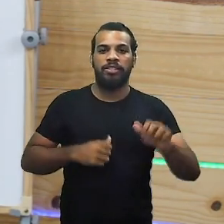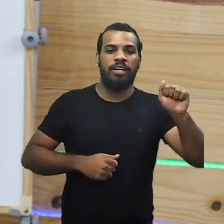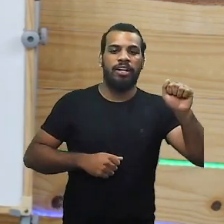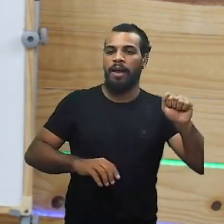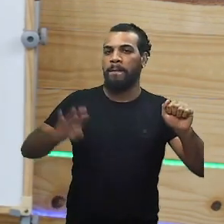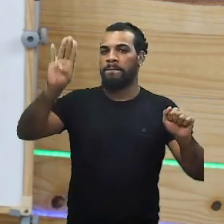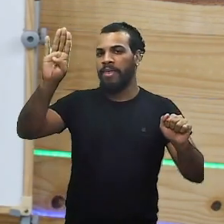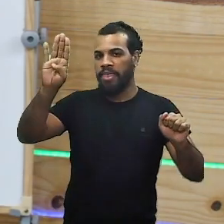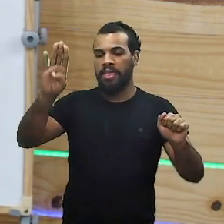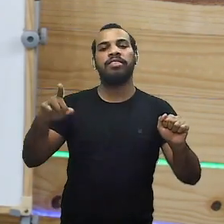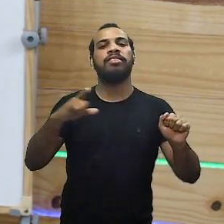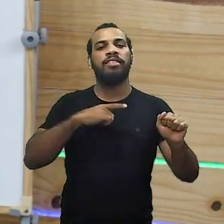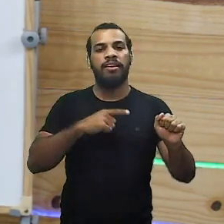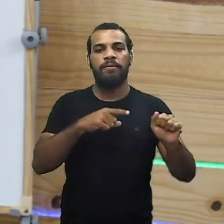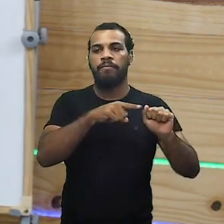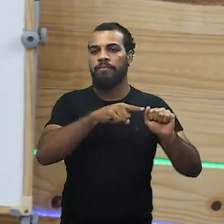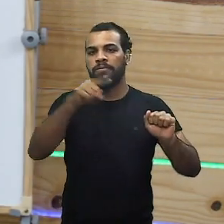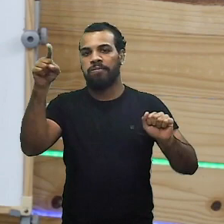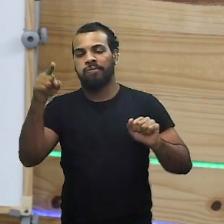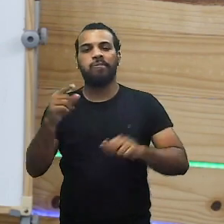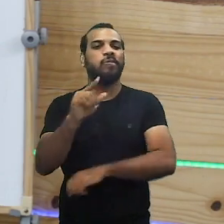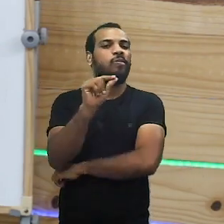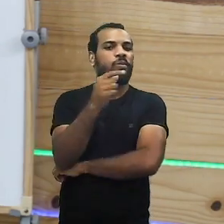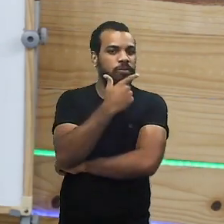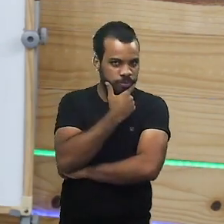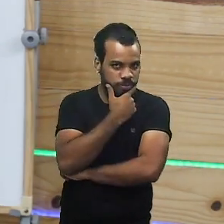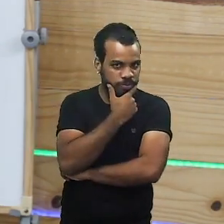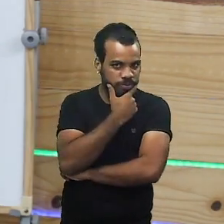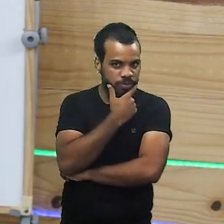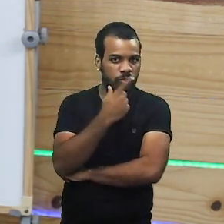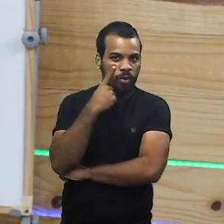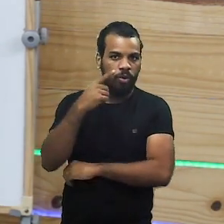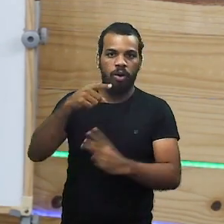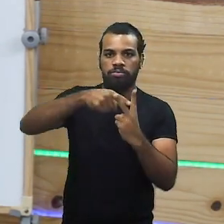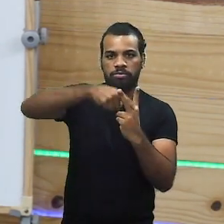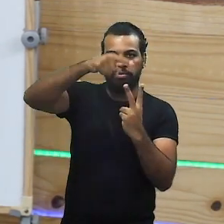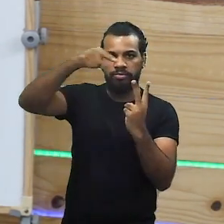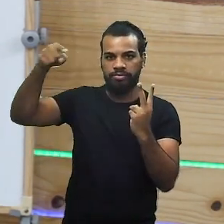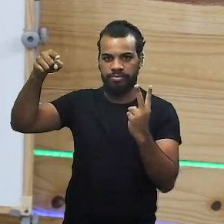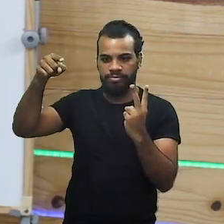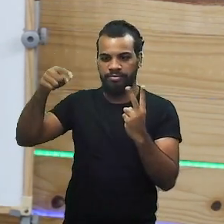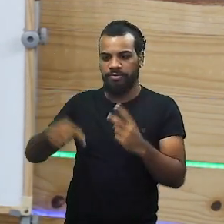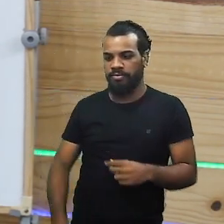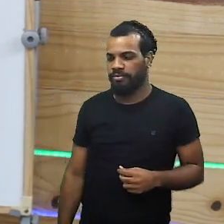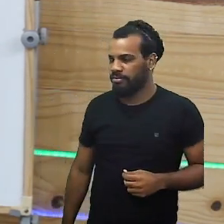B será dado por raiz quadrada, olha só,